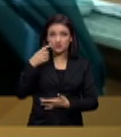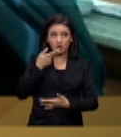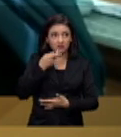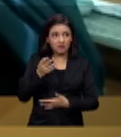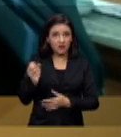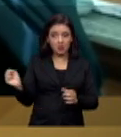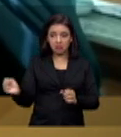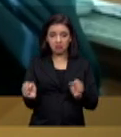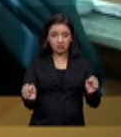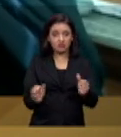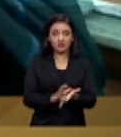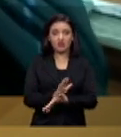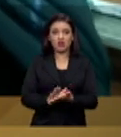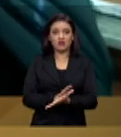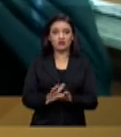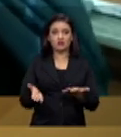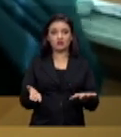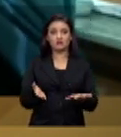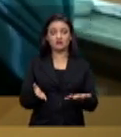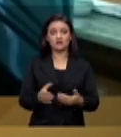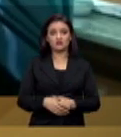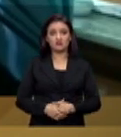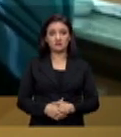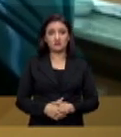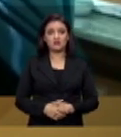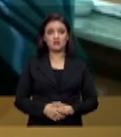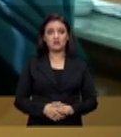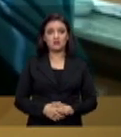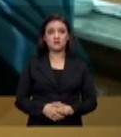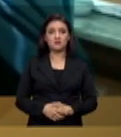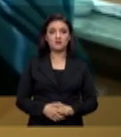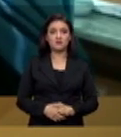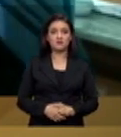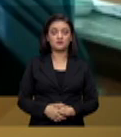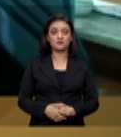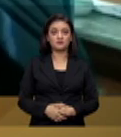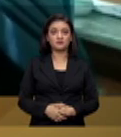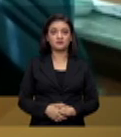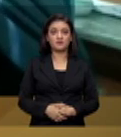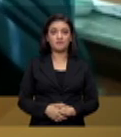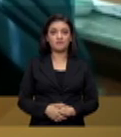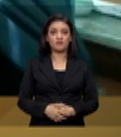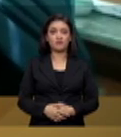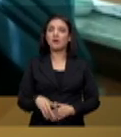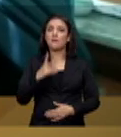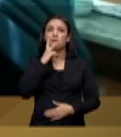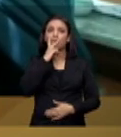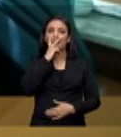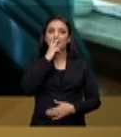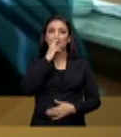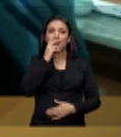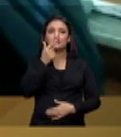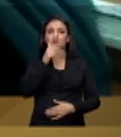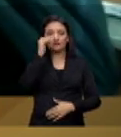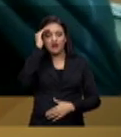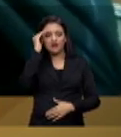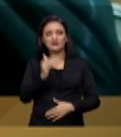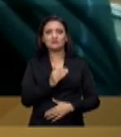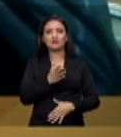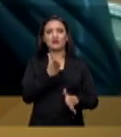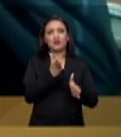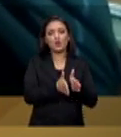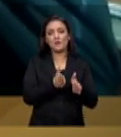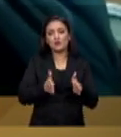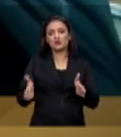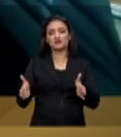estará colocando em segundo plano o devido processo legal. E o Supremo